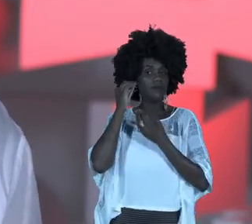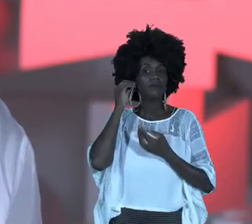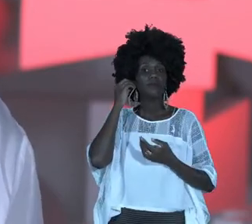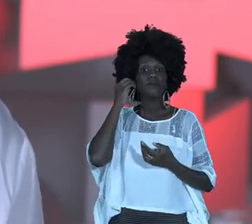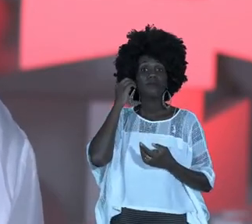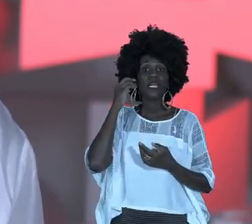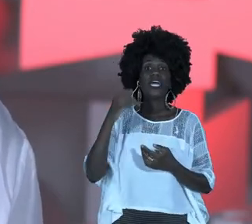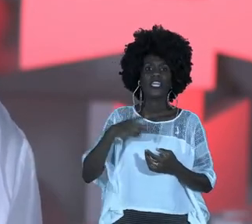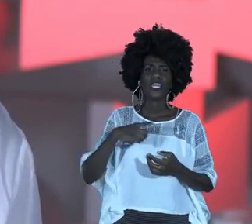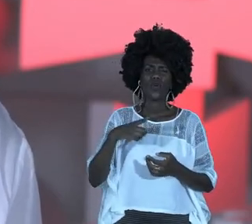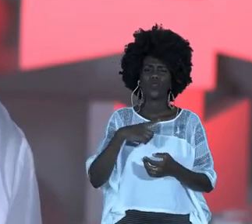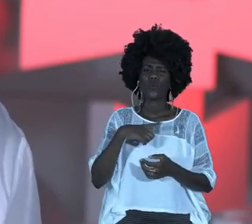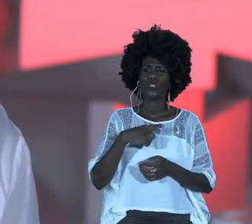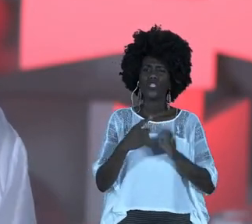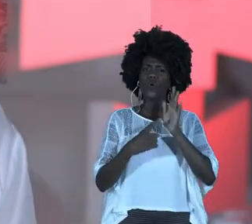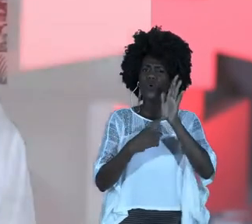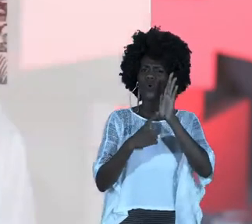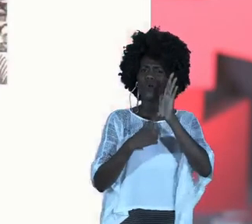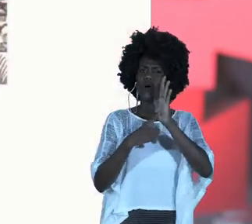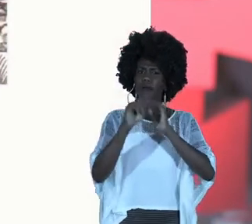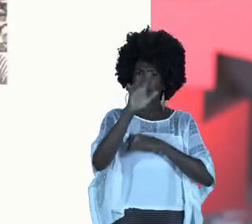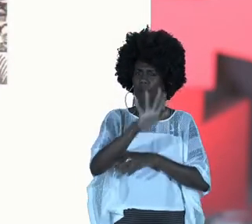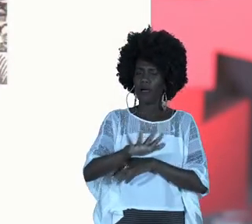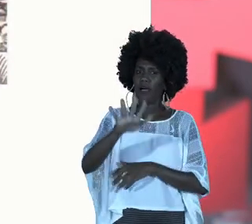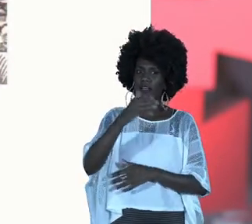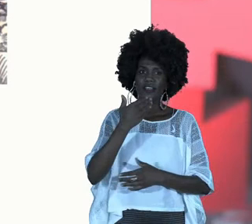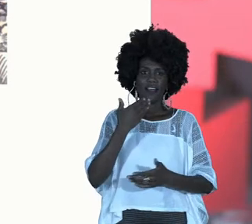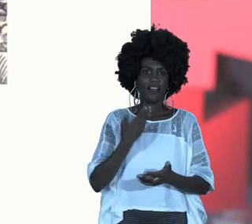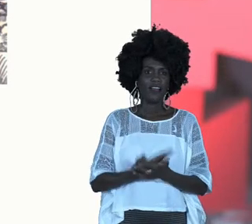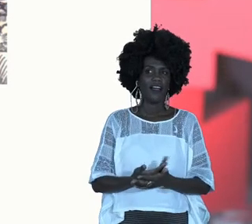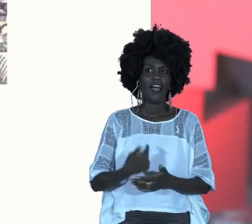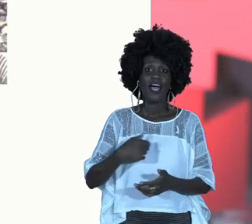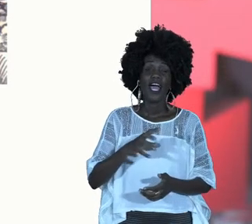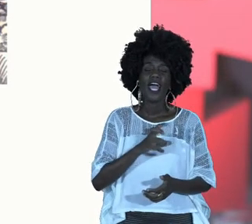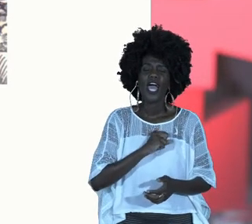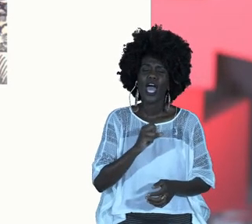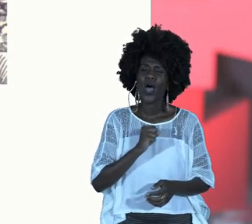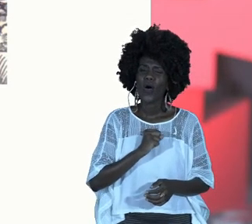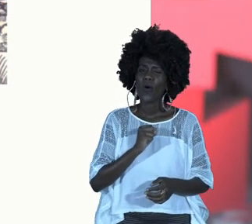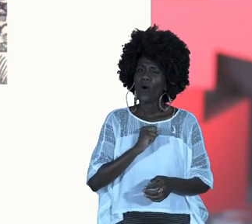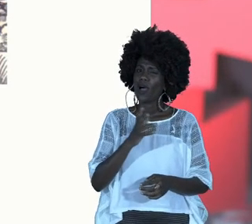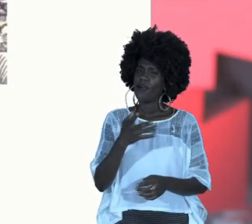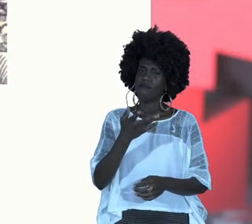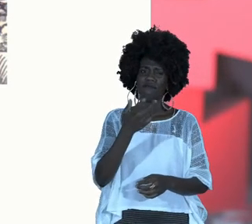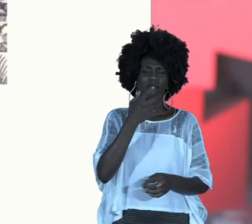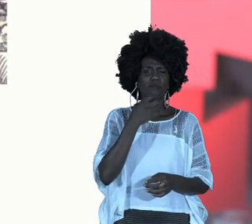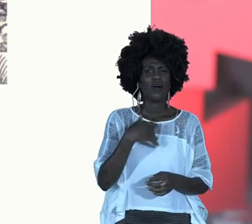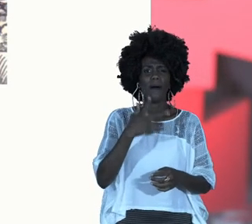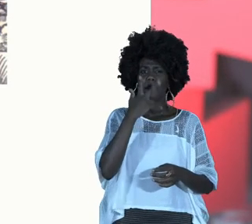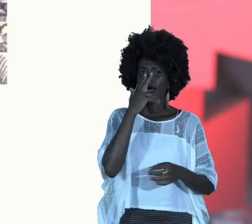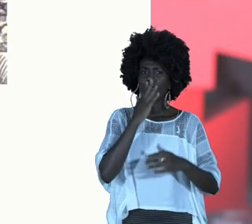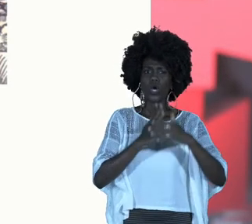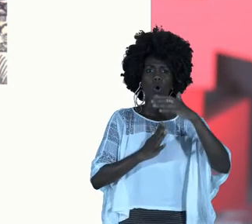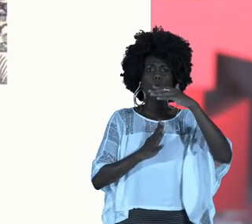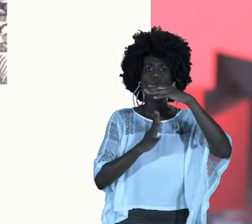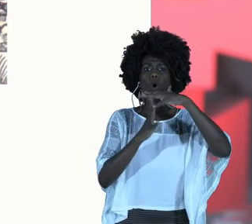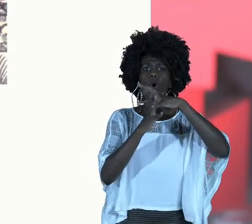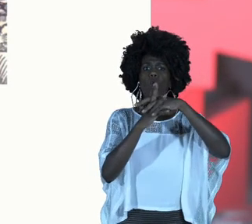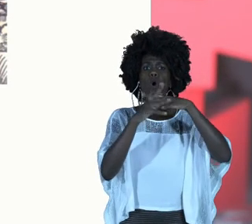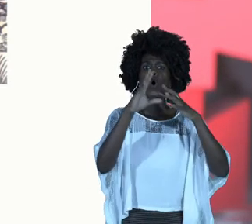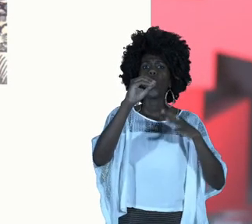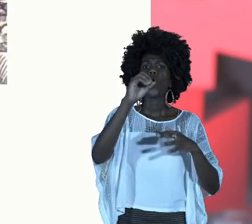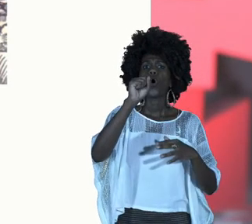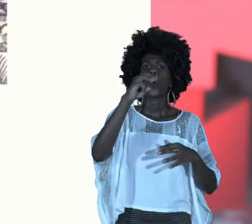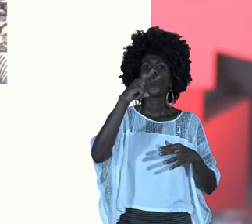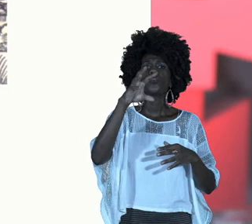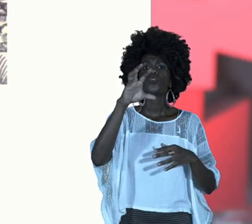uma xilogravura que eu acho incrível, que é o homem ultrapassa a barreira do cosmo limitado da Idade